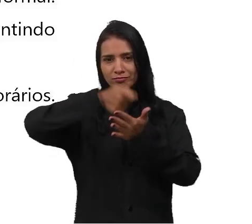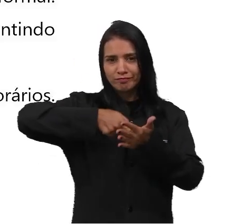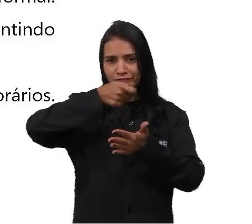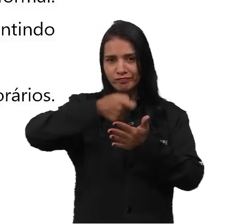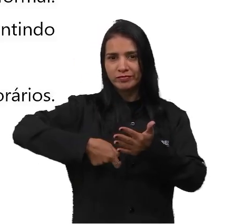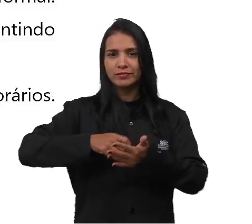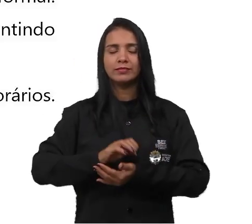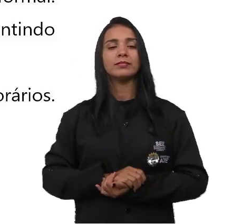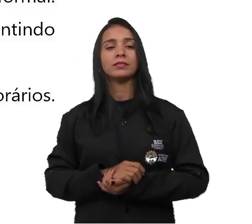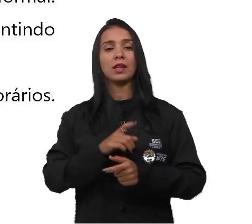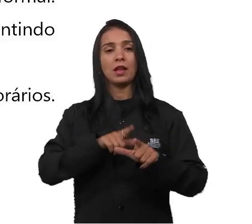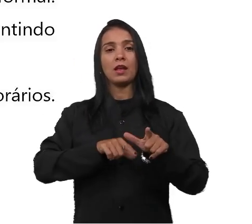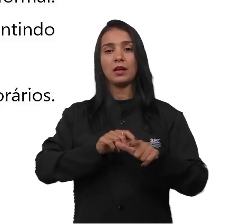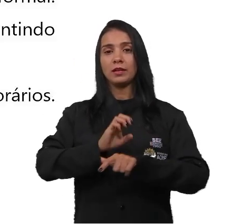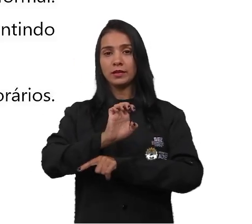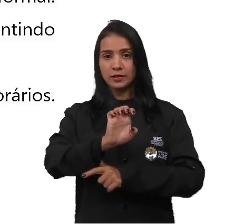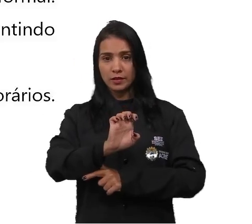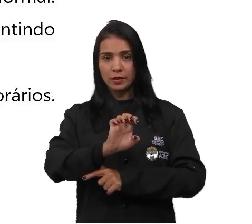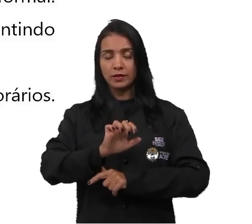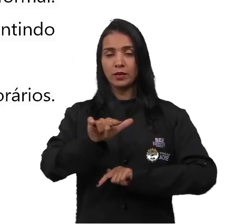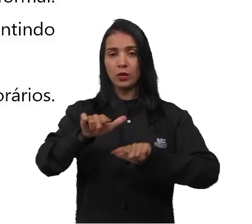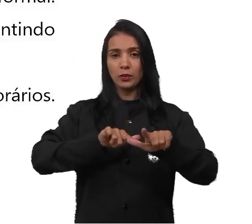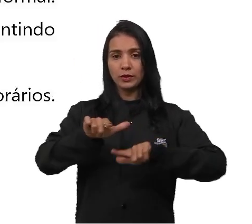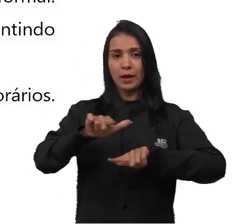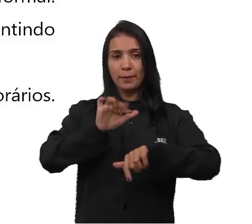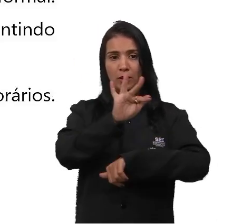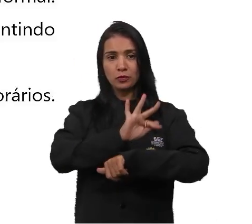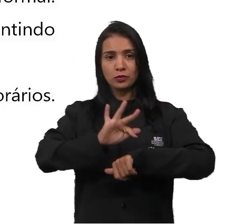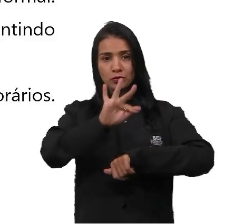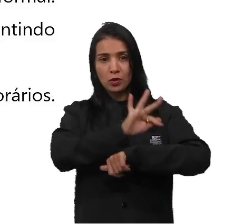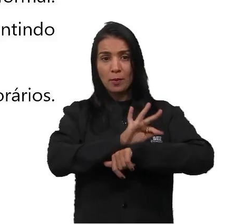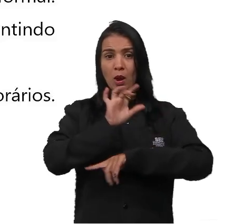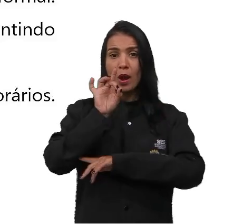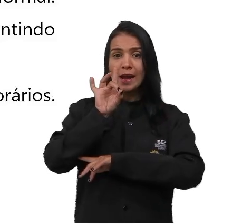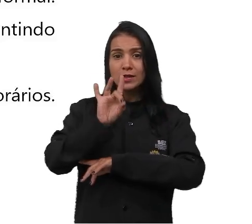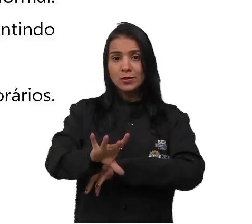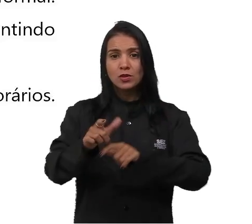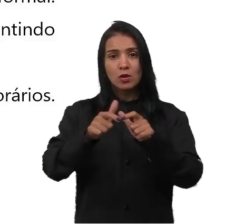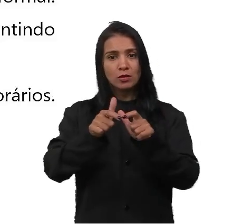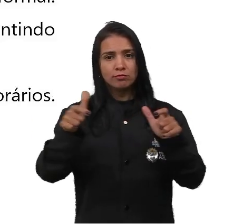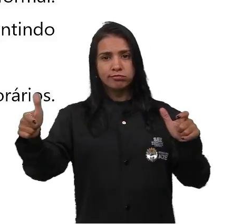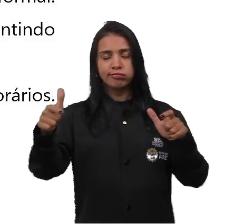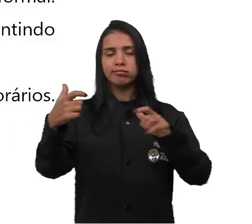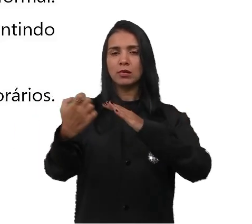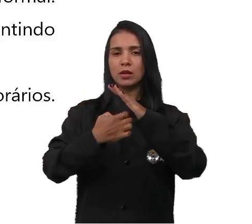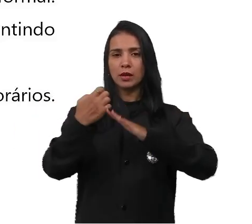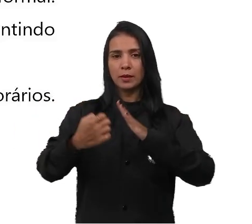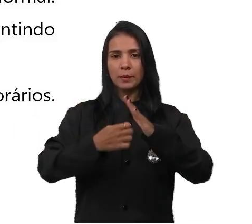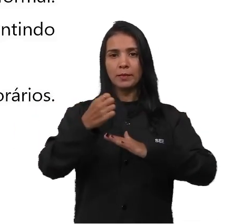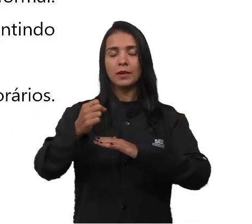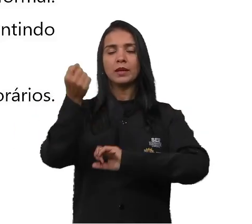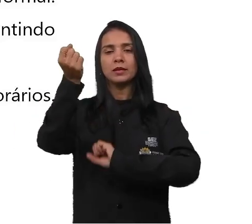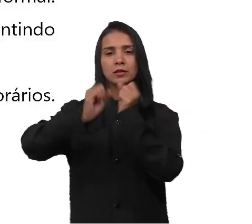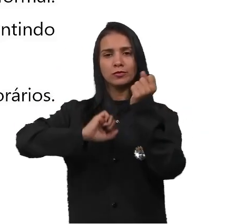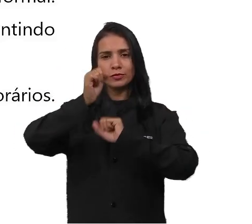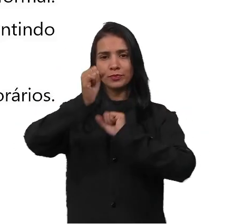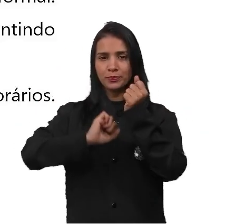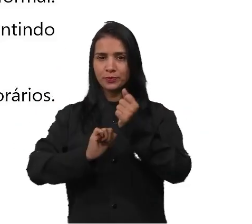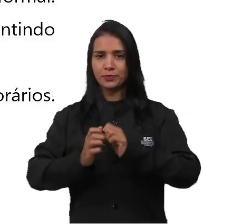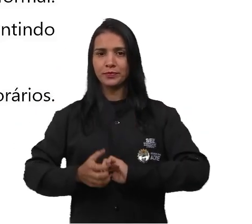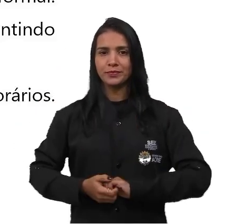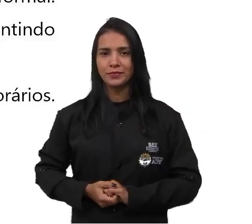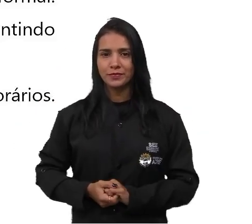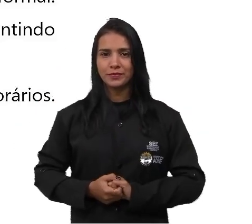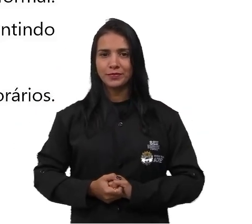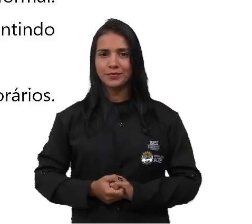letra E. O trabalho formal ocorre apenas em grandes empresas e indústrias.